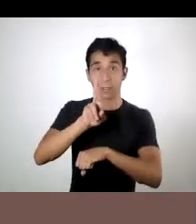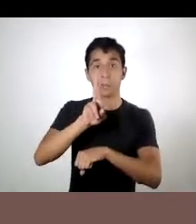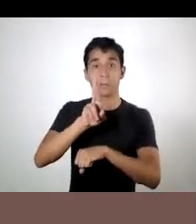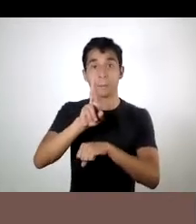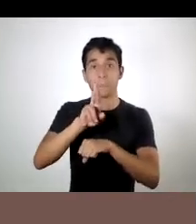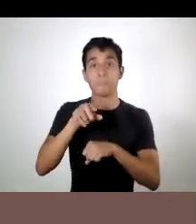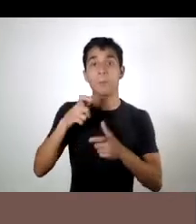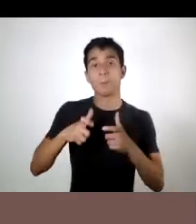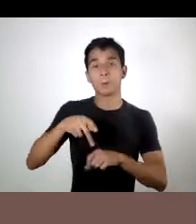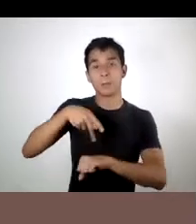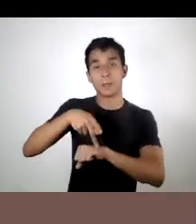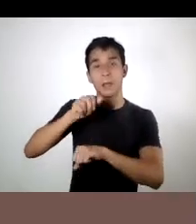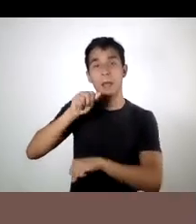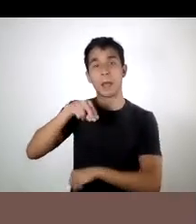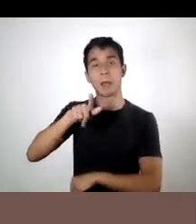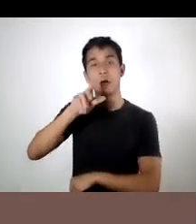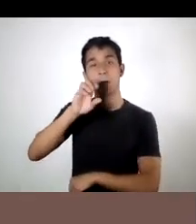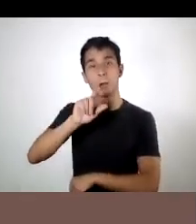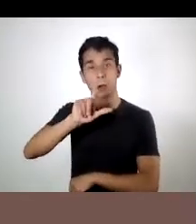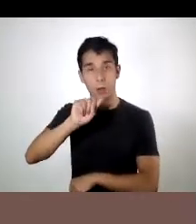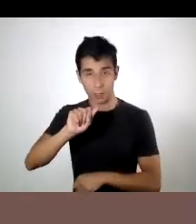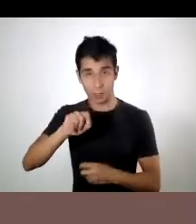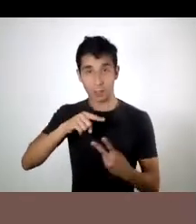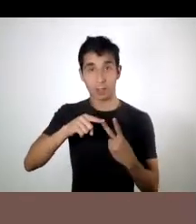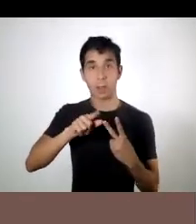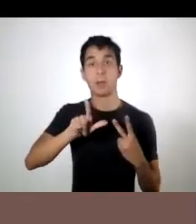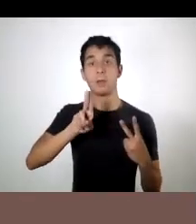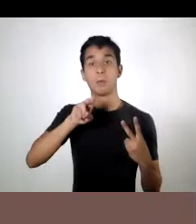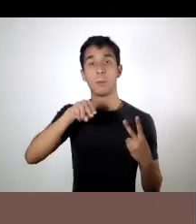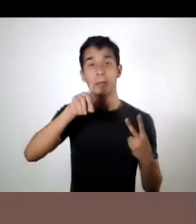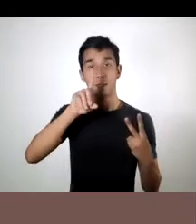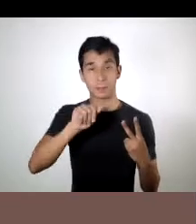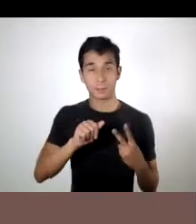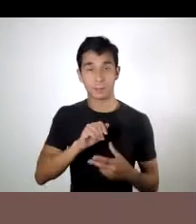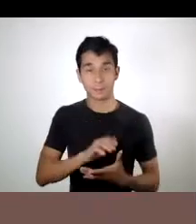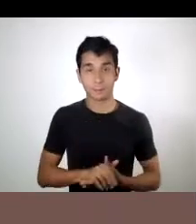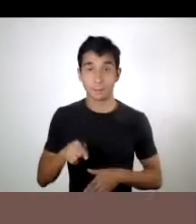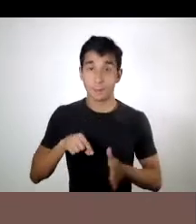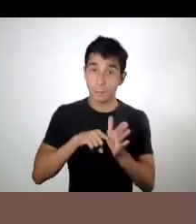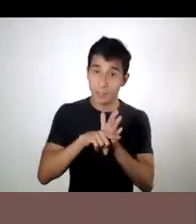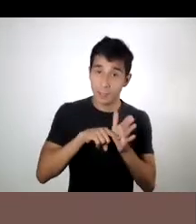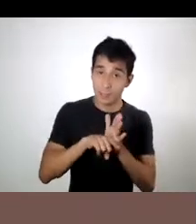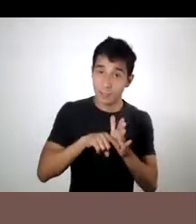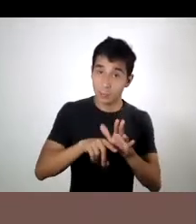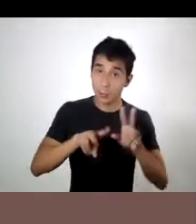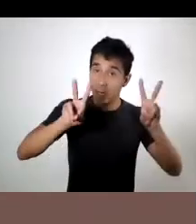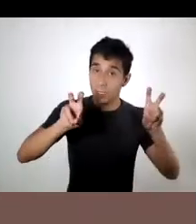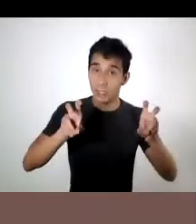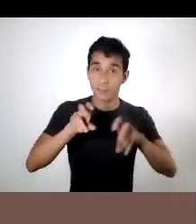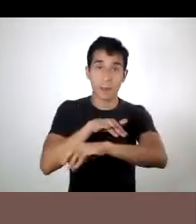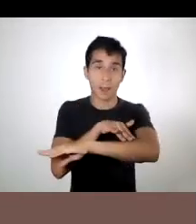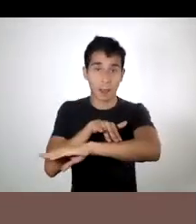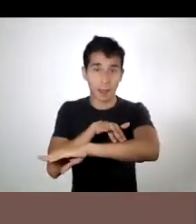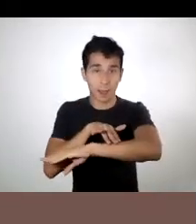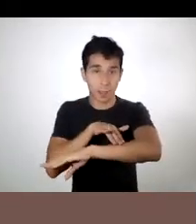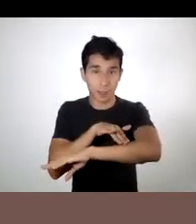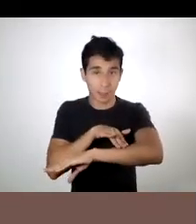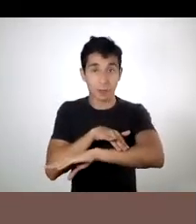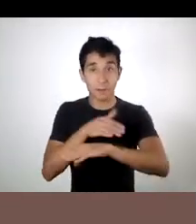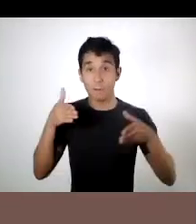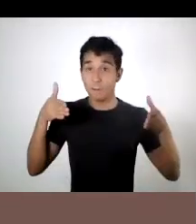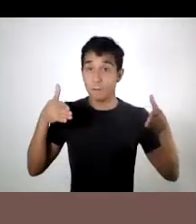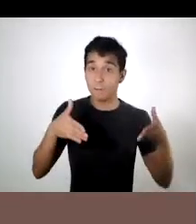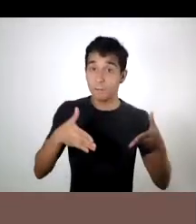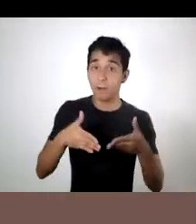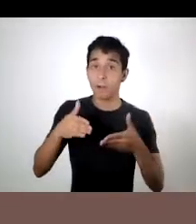e Angola. Luanda, na Angola, pesquisadora da temática racial, com enfoque na relação